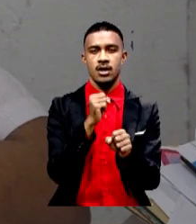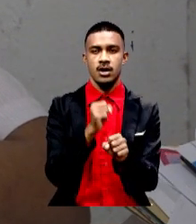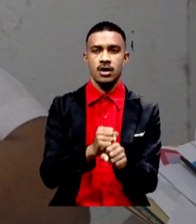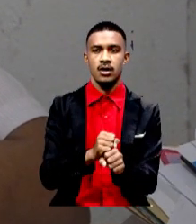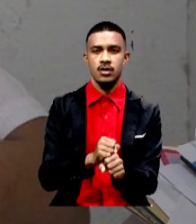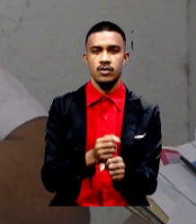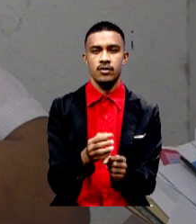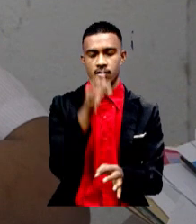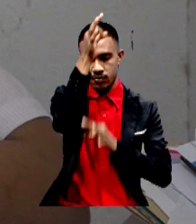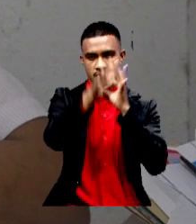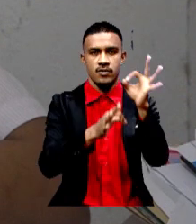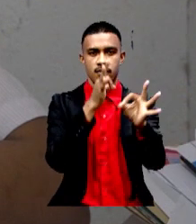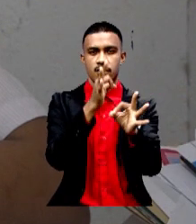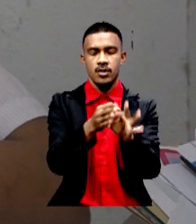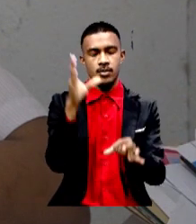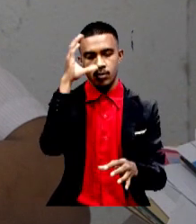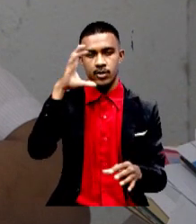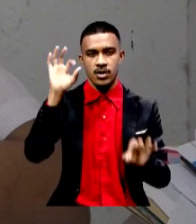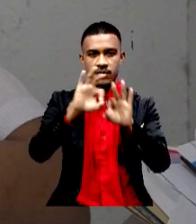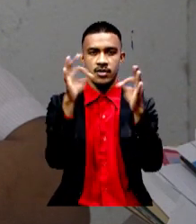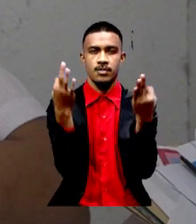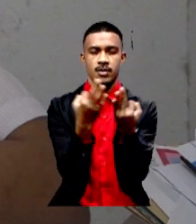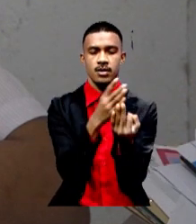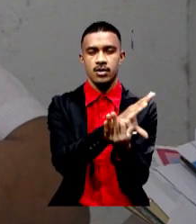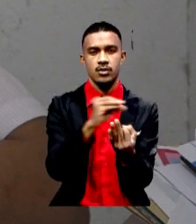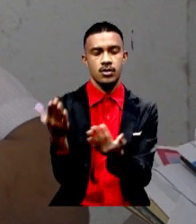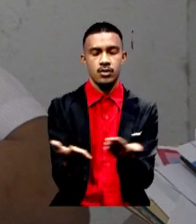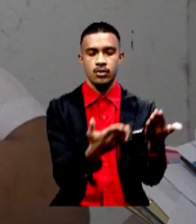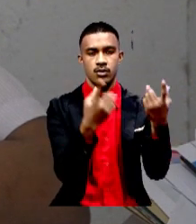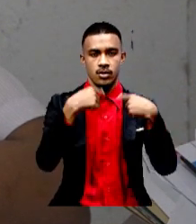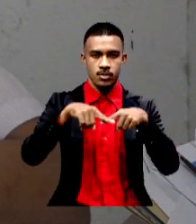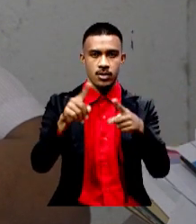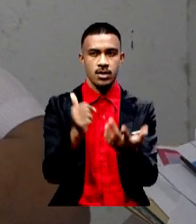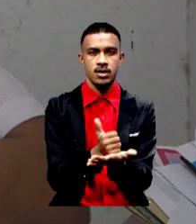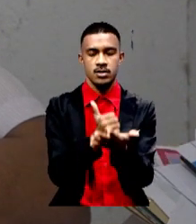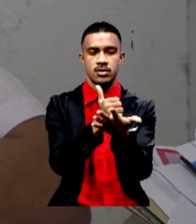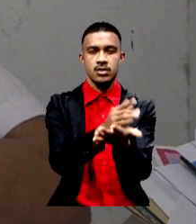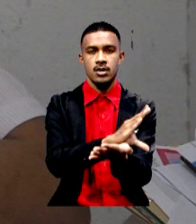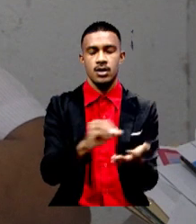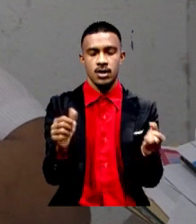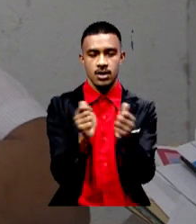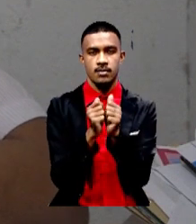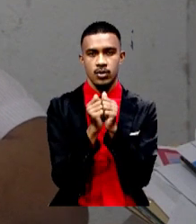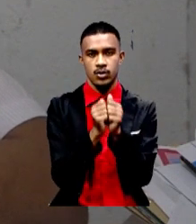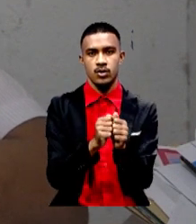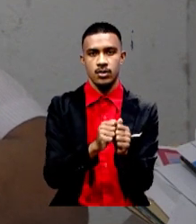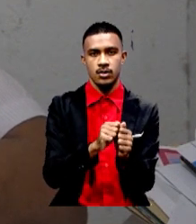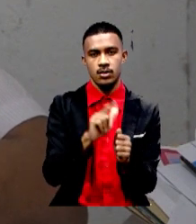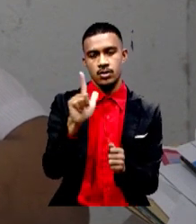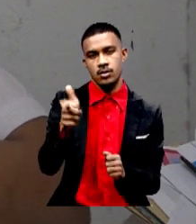confiança identifica família no lori ba tratamento no reintegra makhamuto na